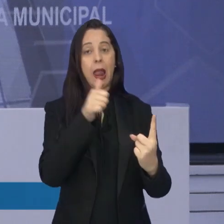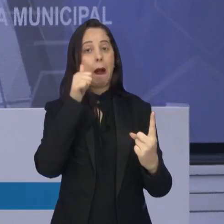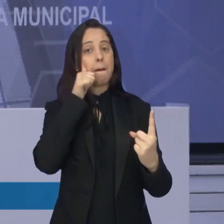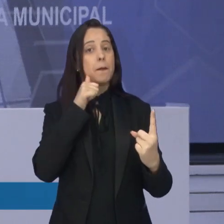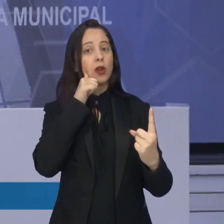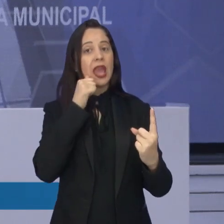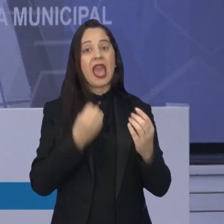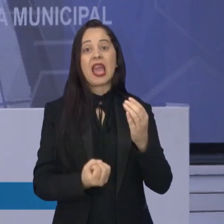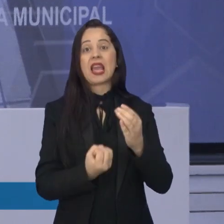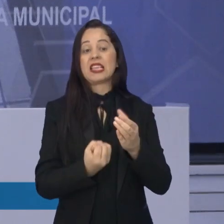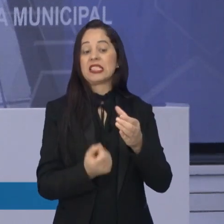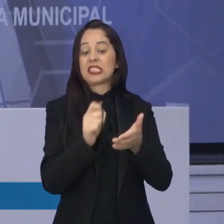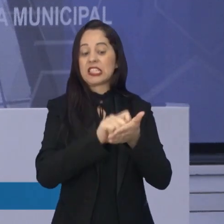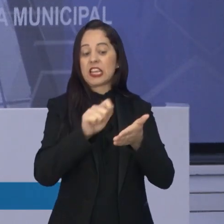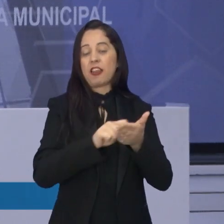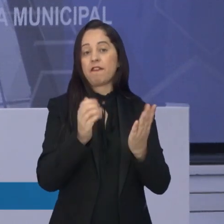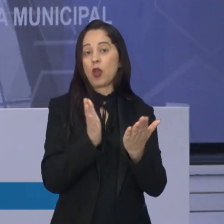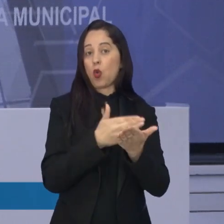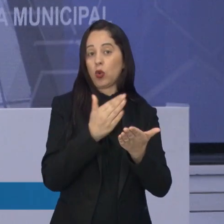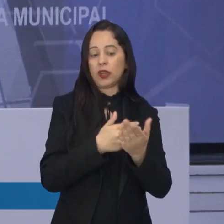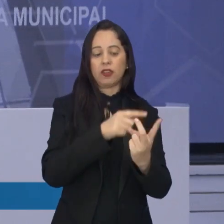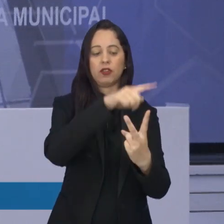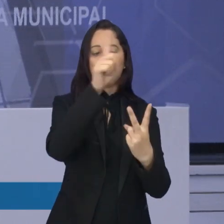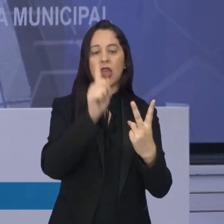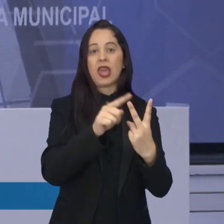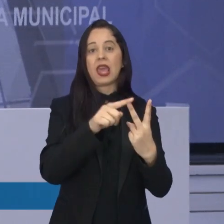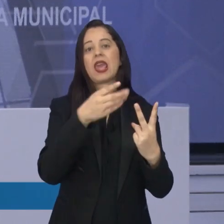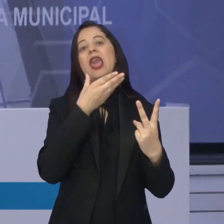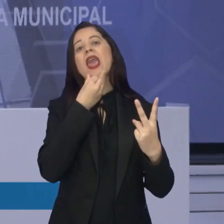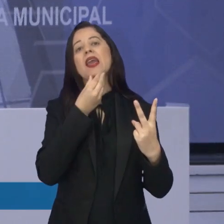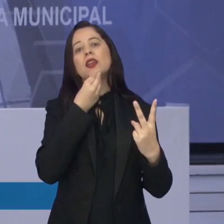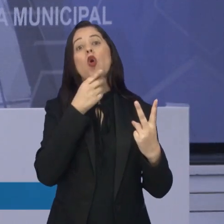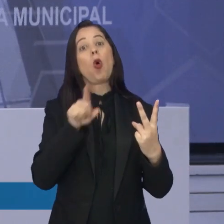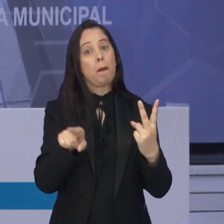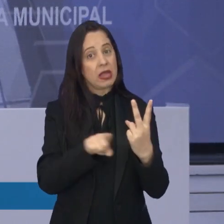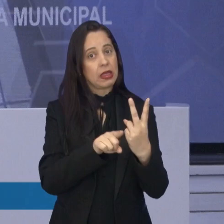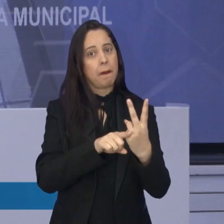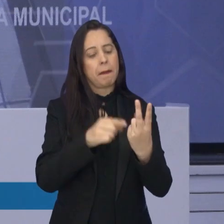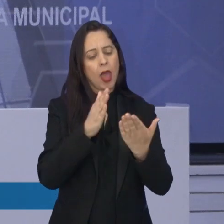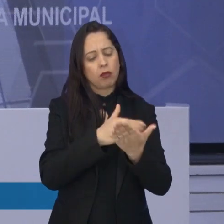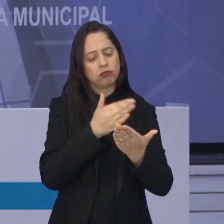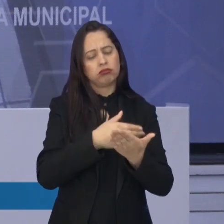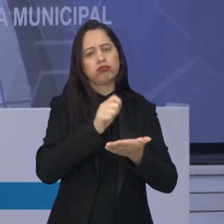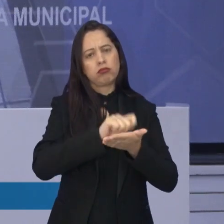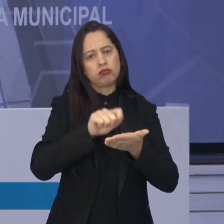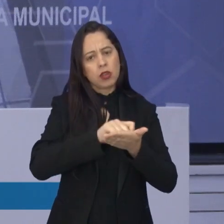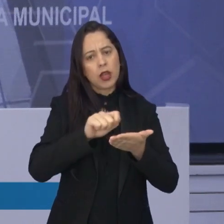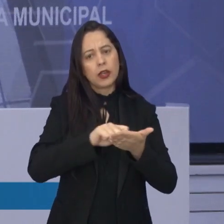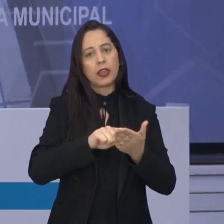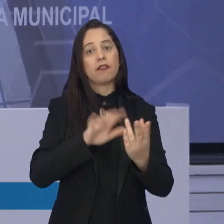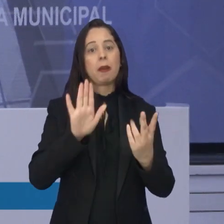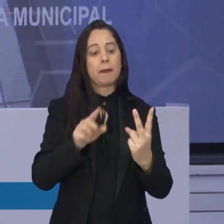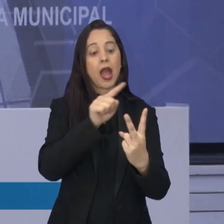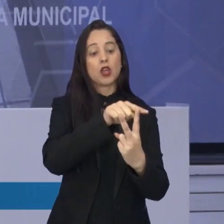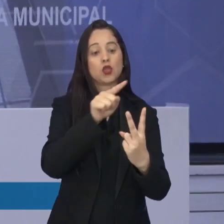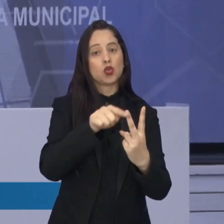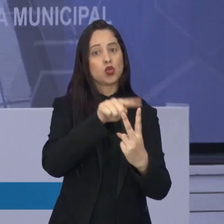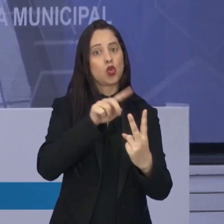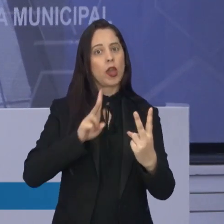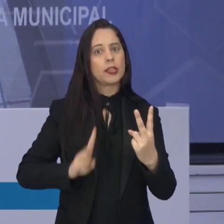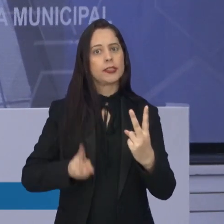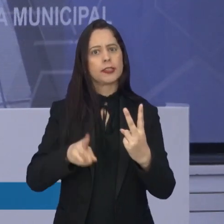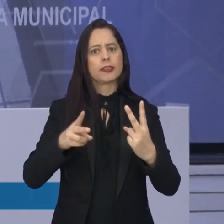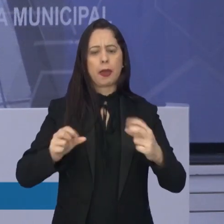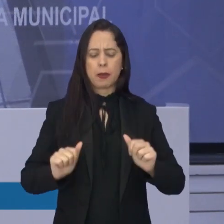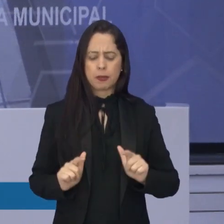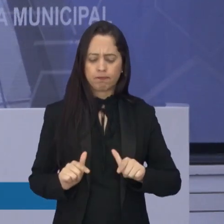livro, né? E o Milione também com o seu livro, mas ambos com as suas ações, sempre em